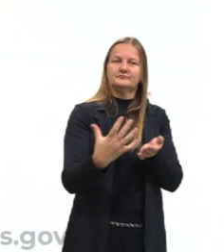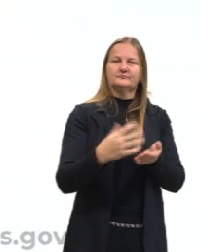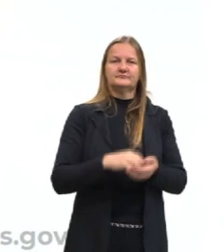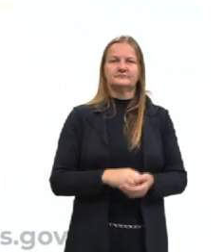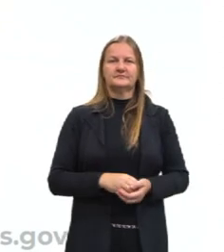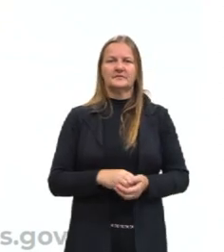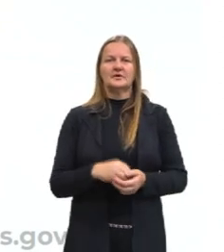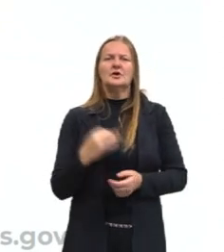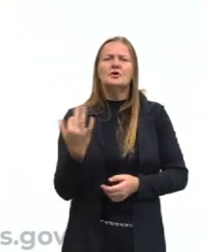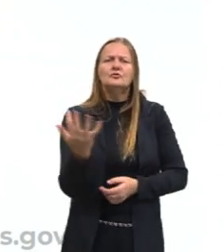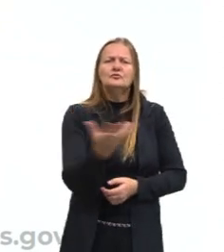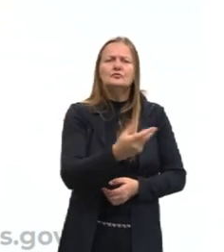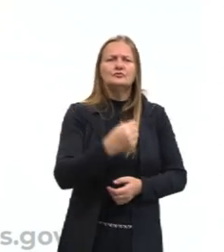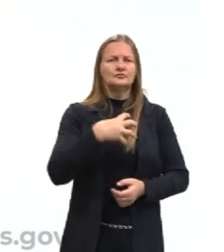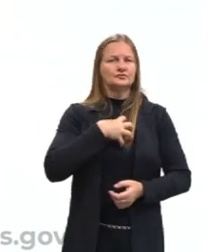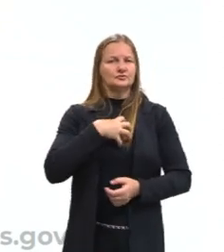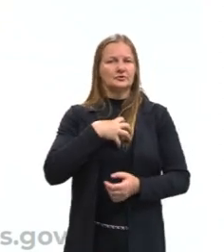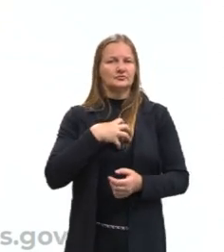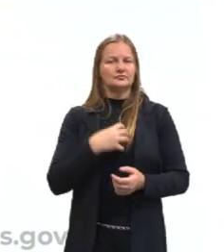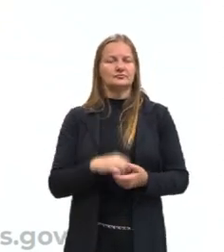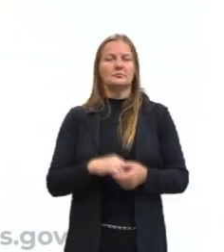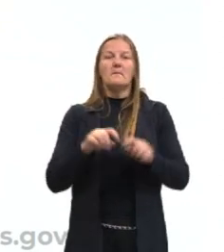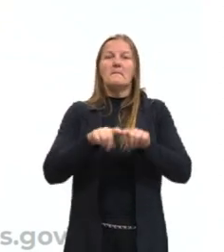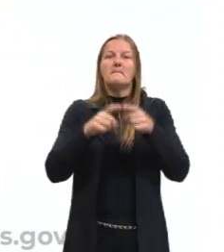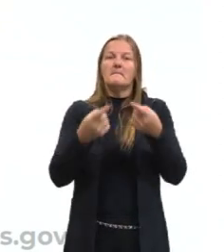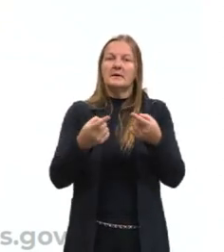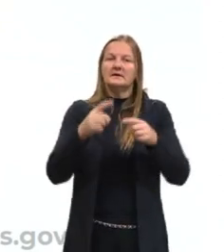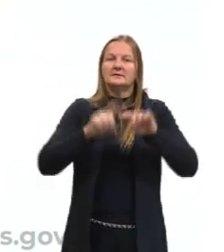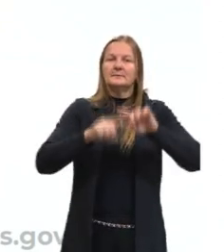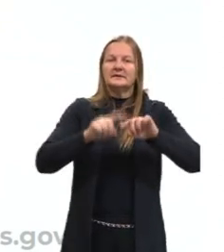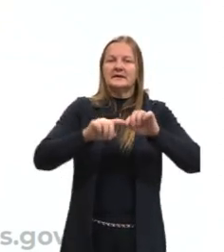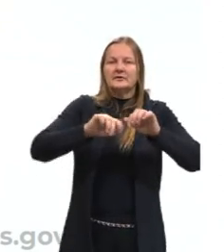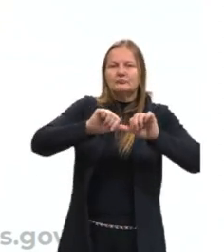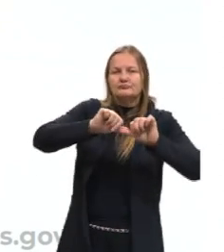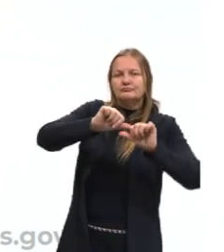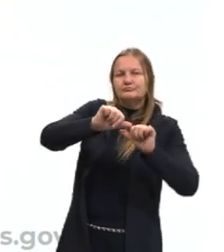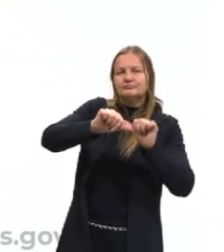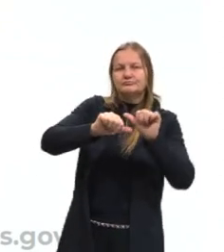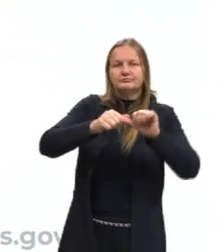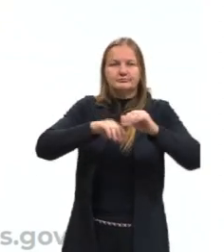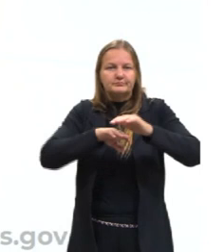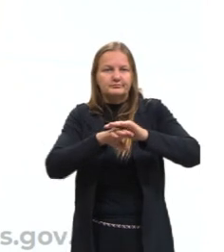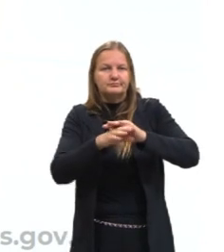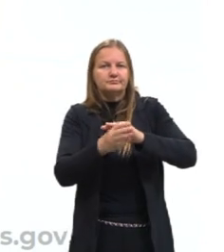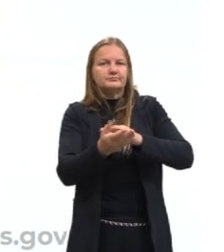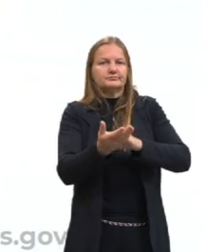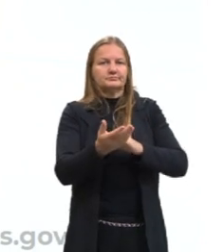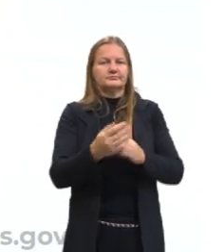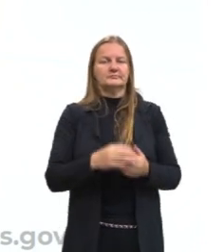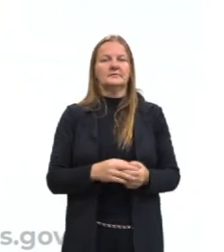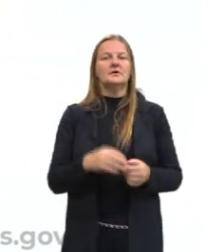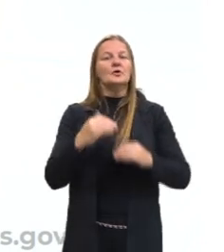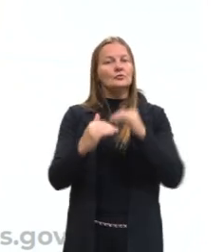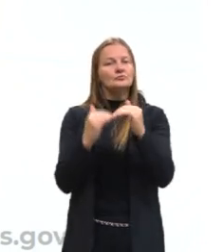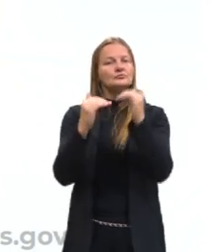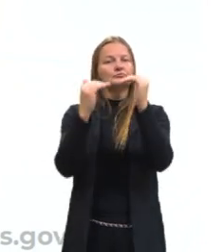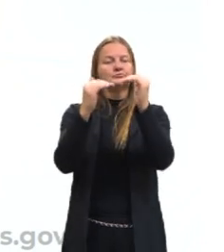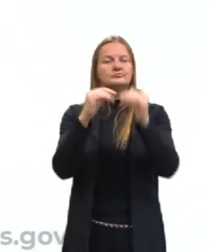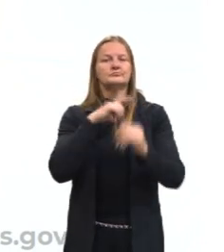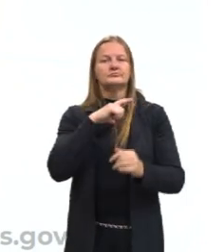todas as coisas tem uma forma mas a matéria é modificável nesse processo